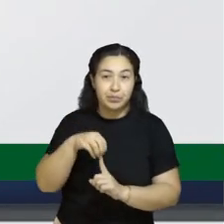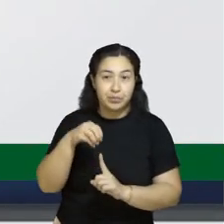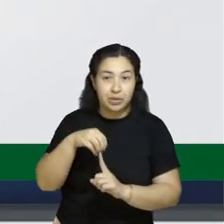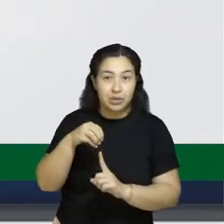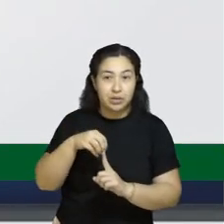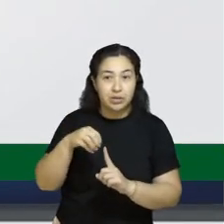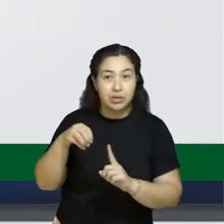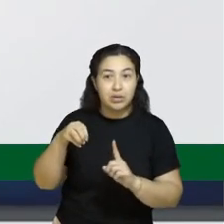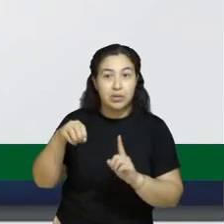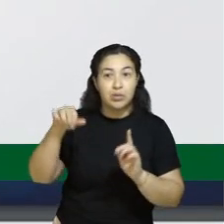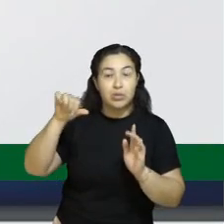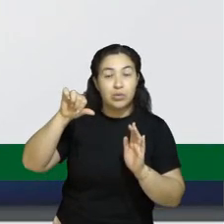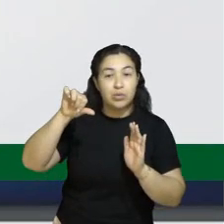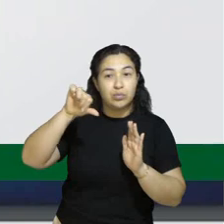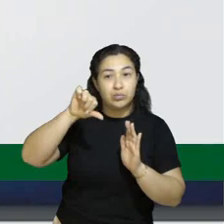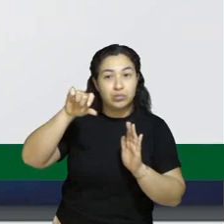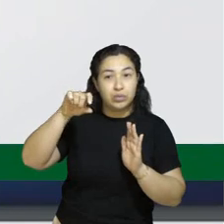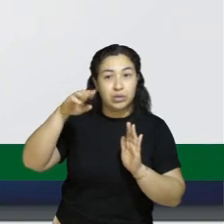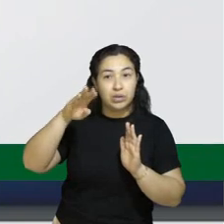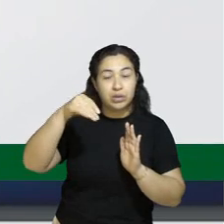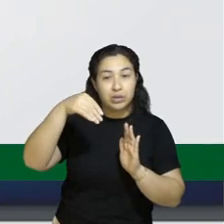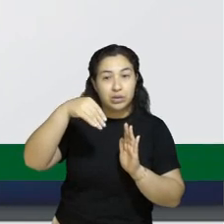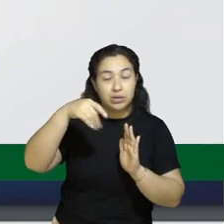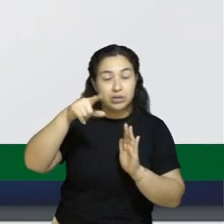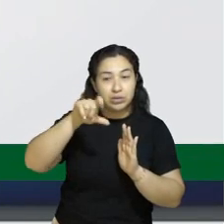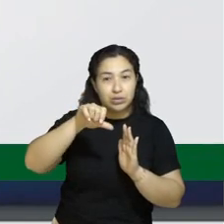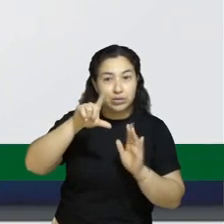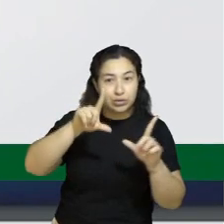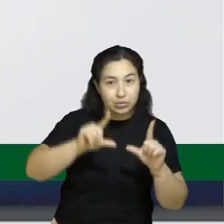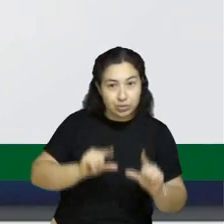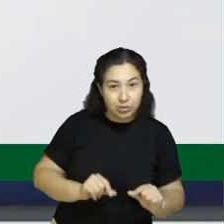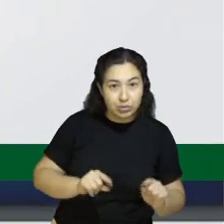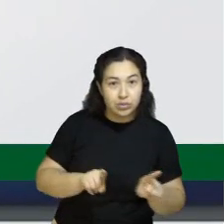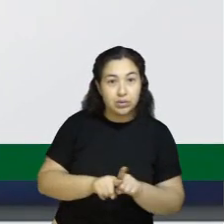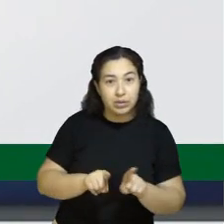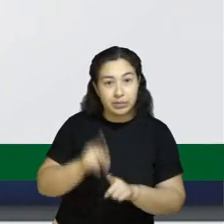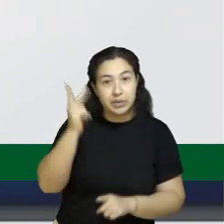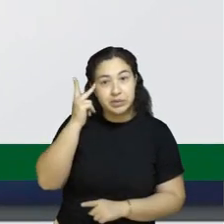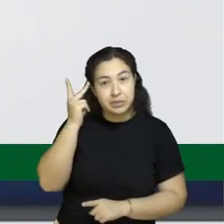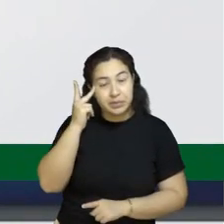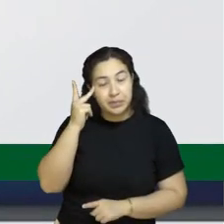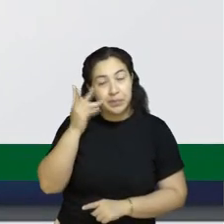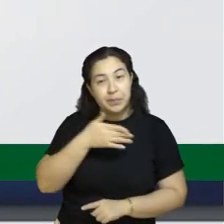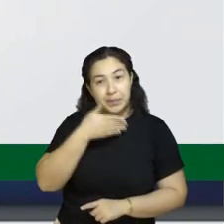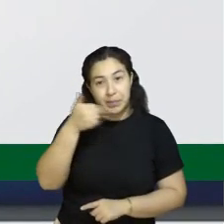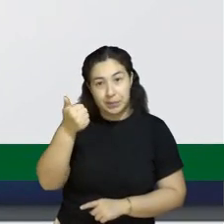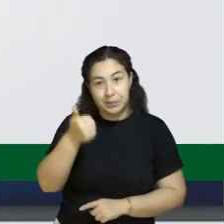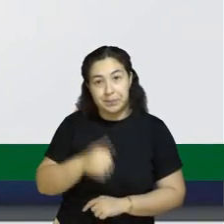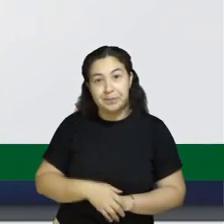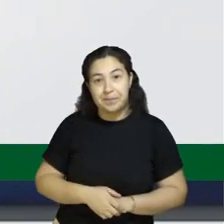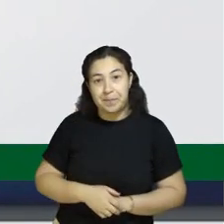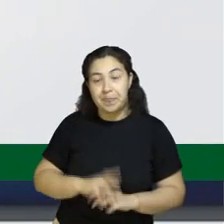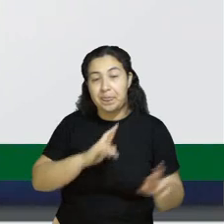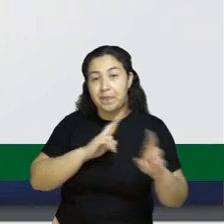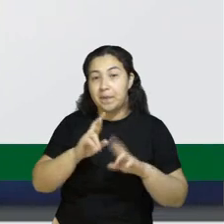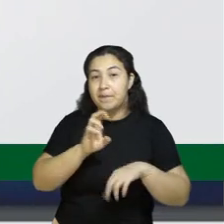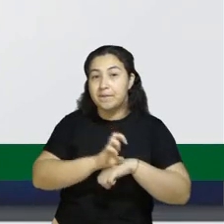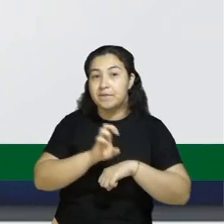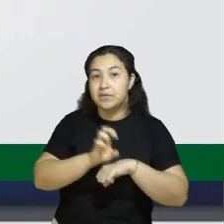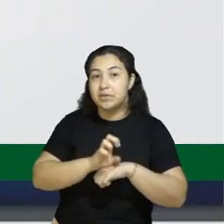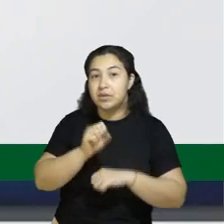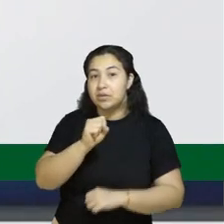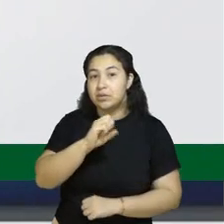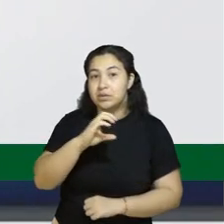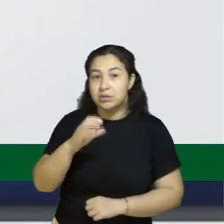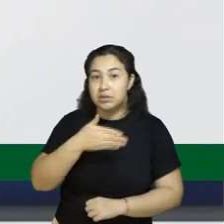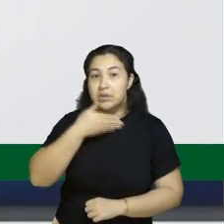O Rio de Janeiro melhorou, São Paulo melhorou também. Aqui na questão das rodovias estaduais, Santa Catarina melhorou, São